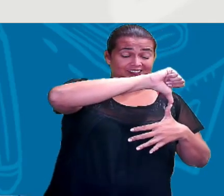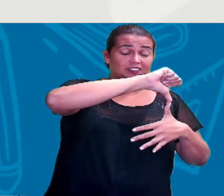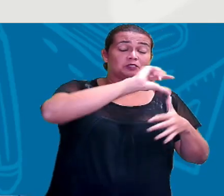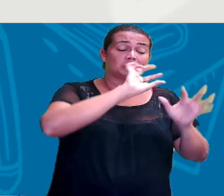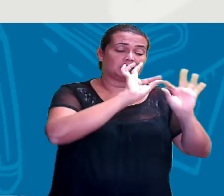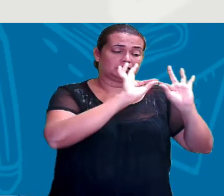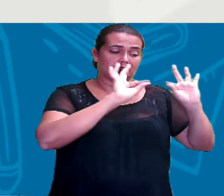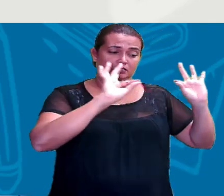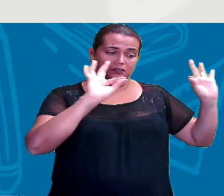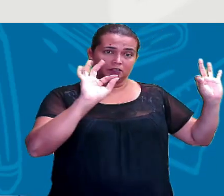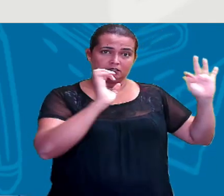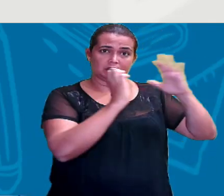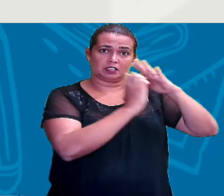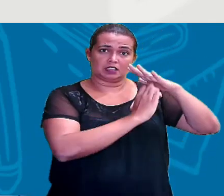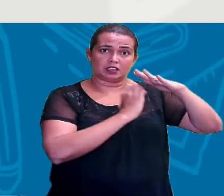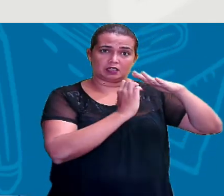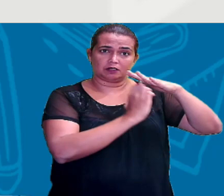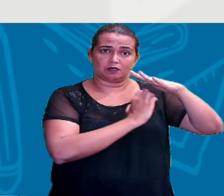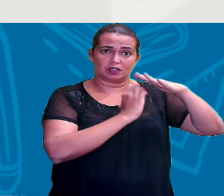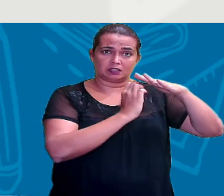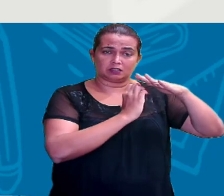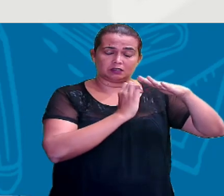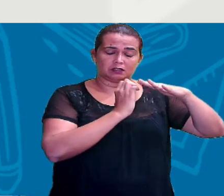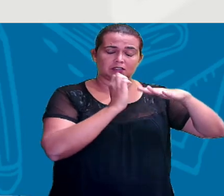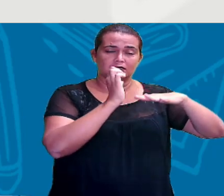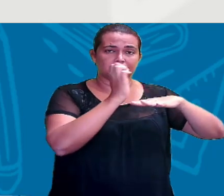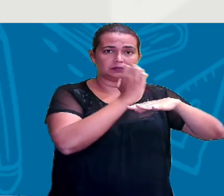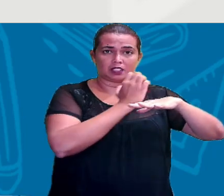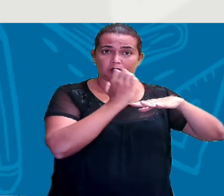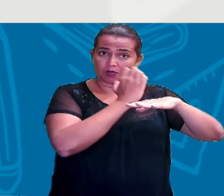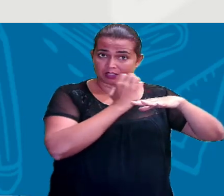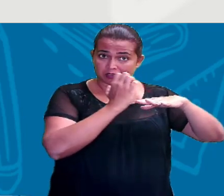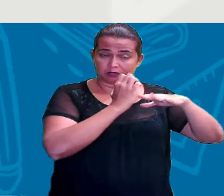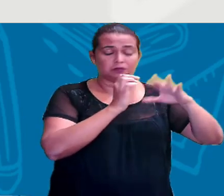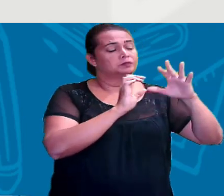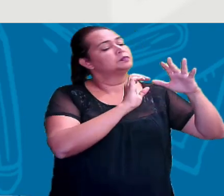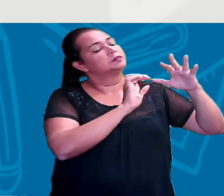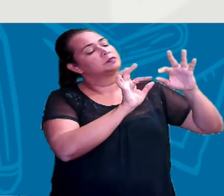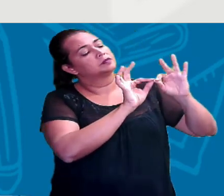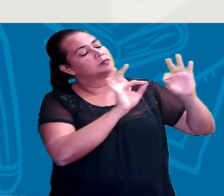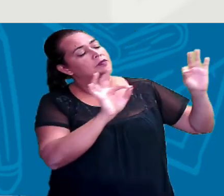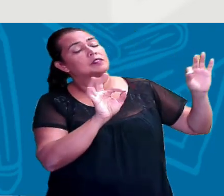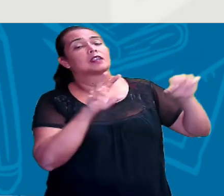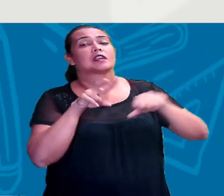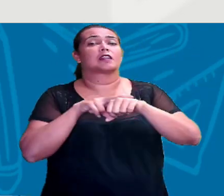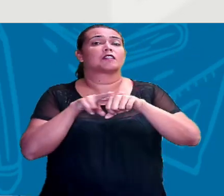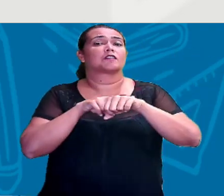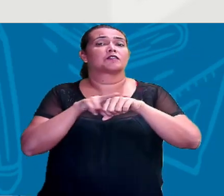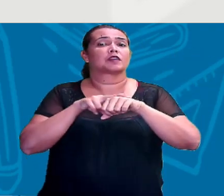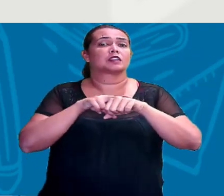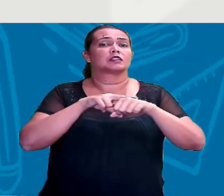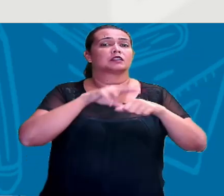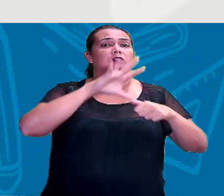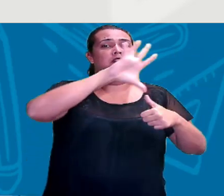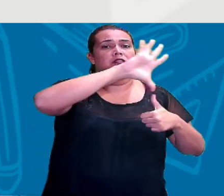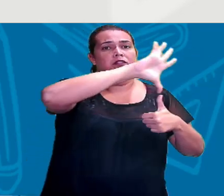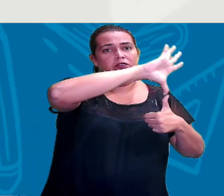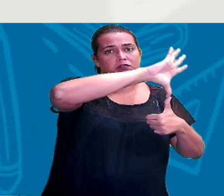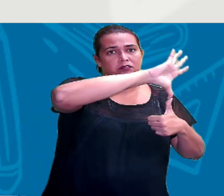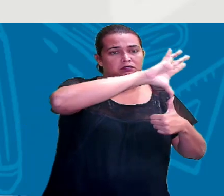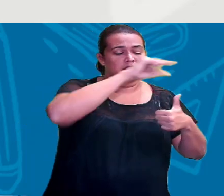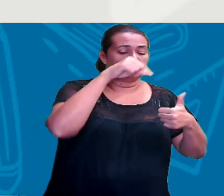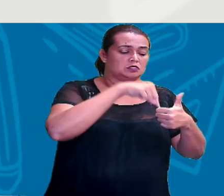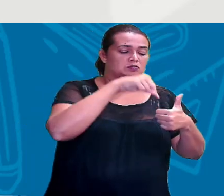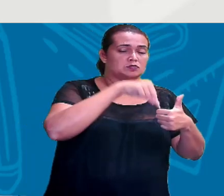né? De verde nós temos a América do Sul, que se nós observarmos a linha do Equador, a maior